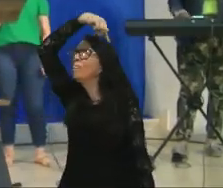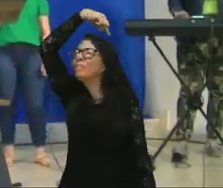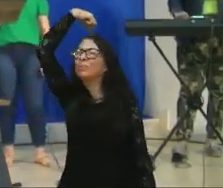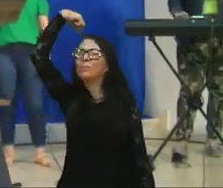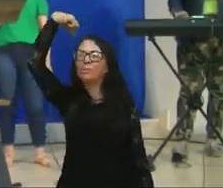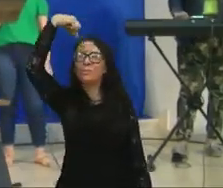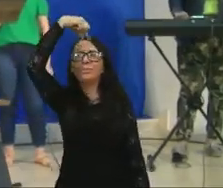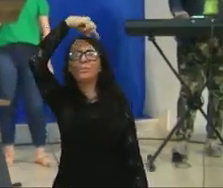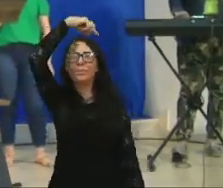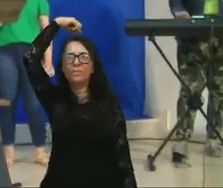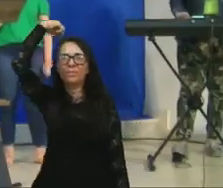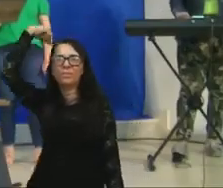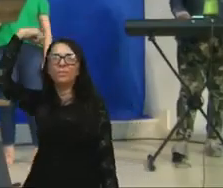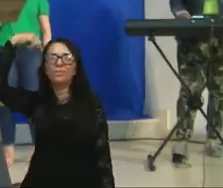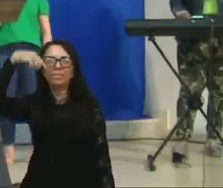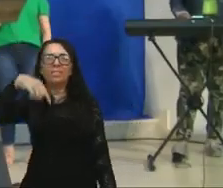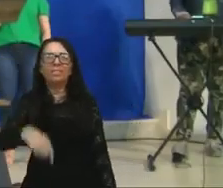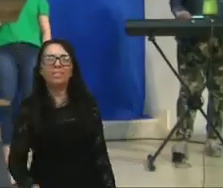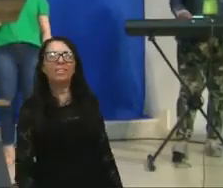santo,